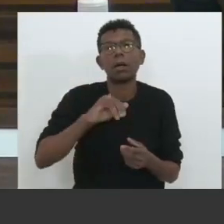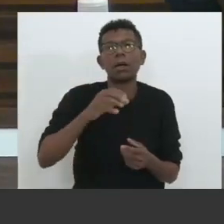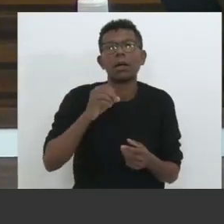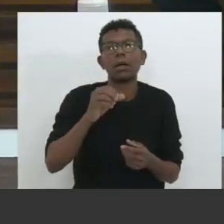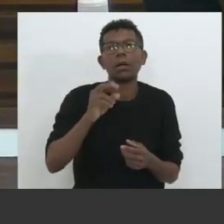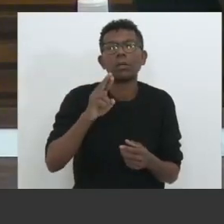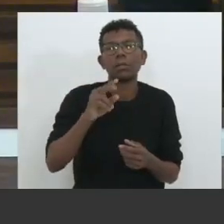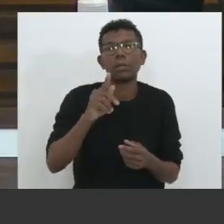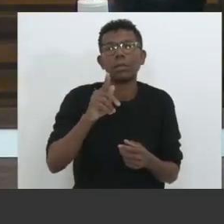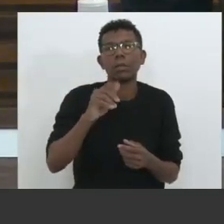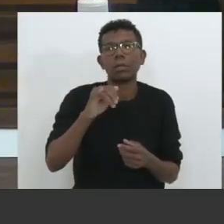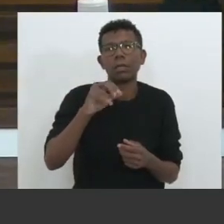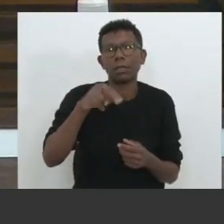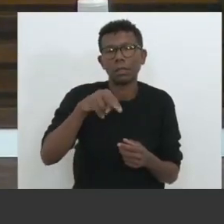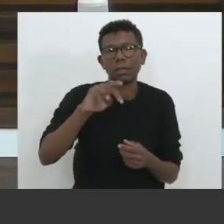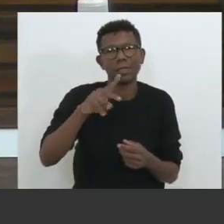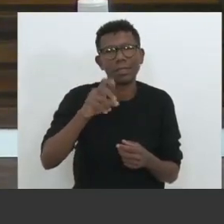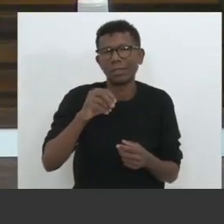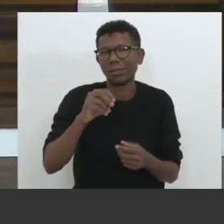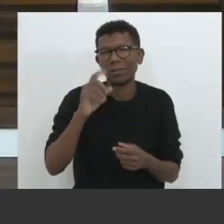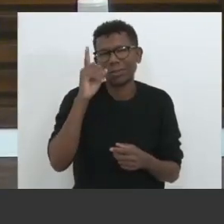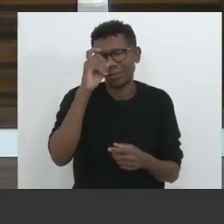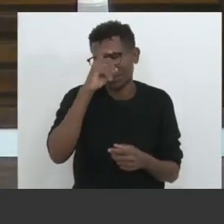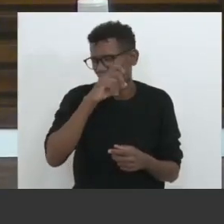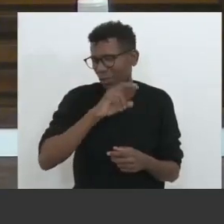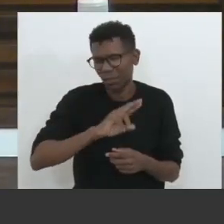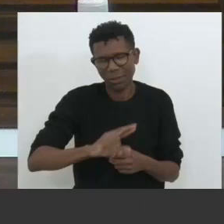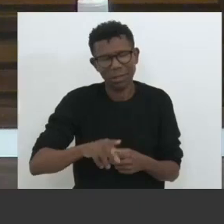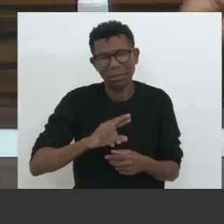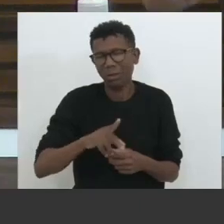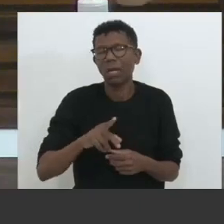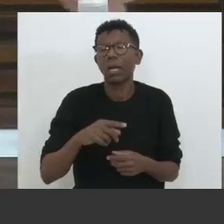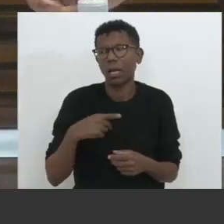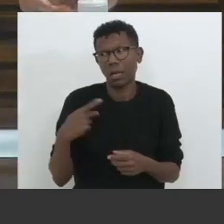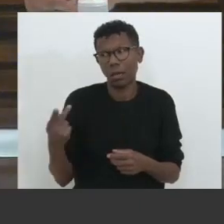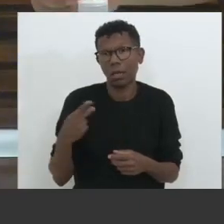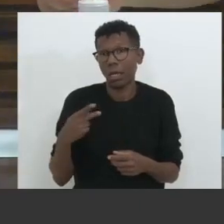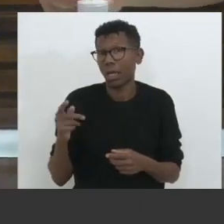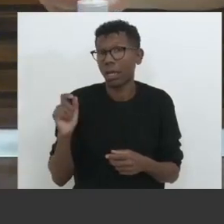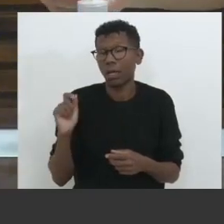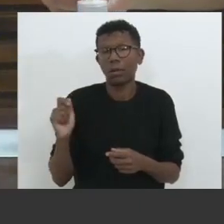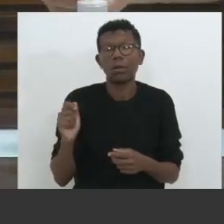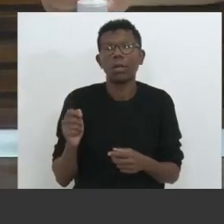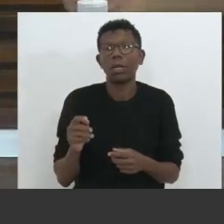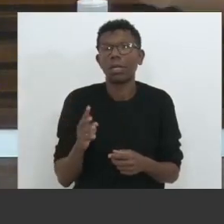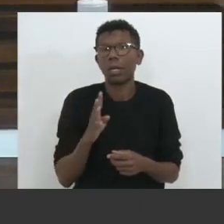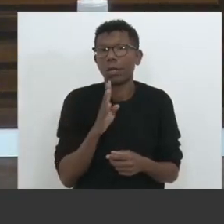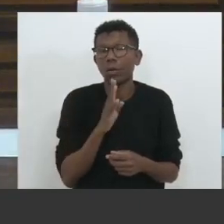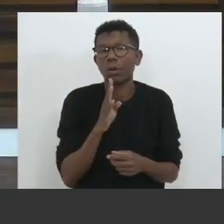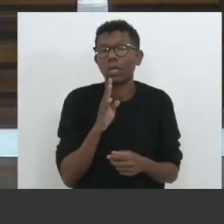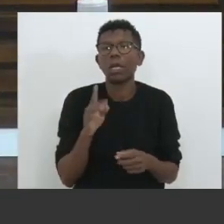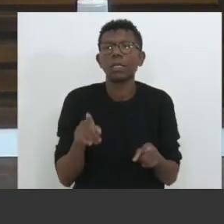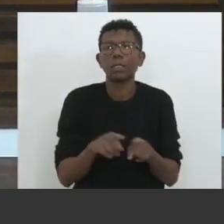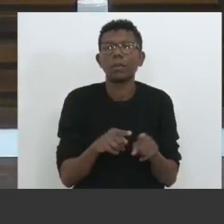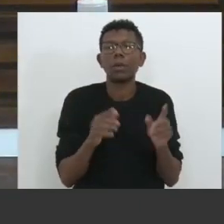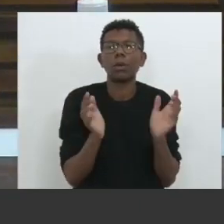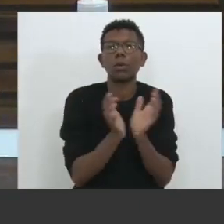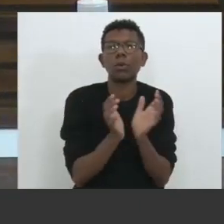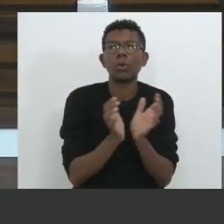difícil né os anos que a gente se conhece falar do Jorginho tem que falar dos Mamonas também